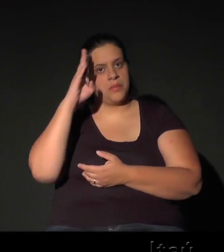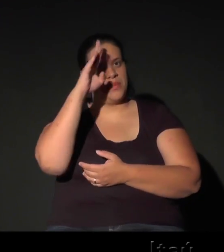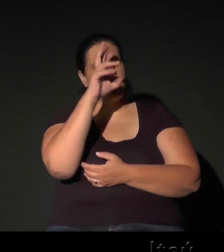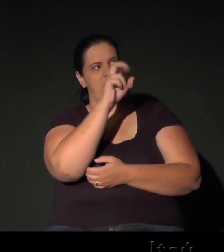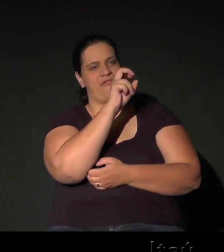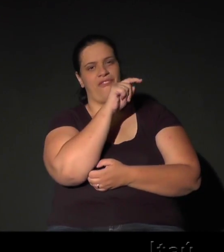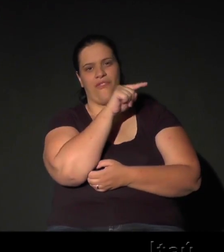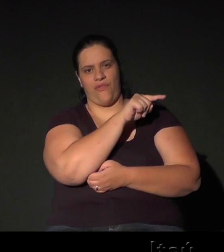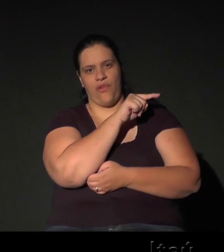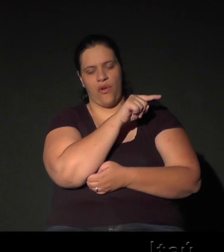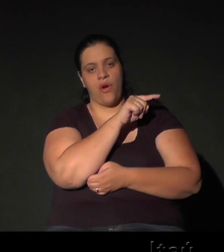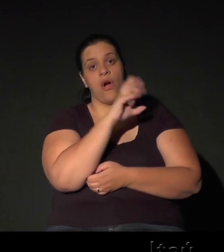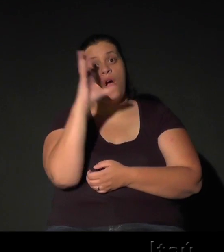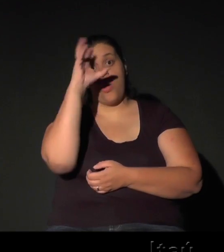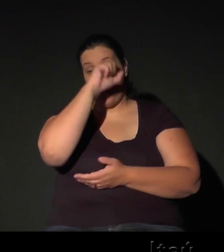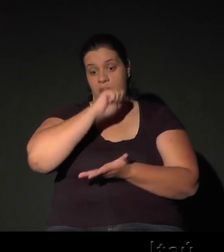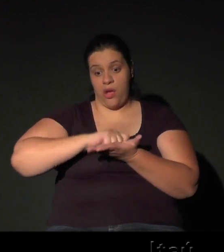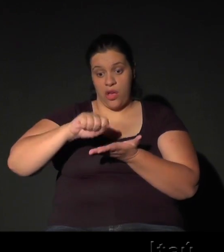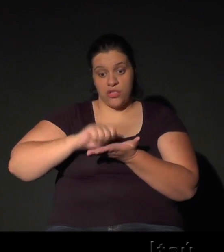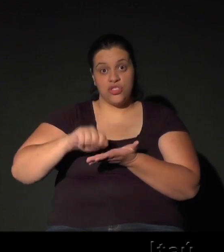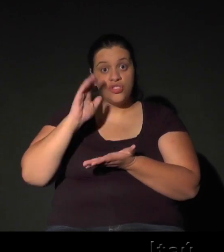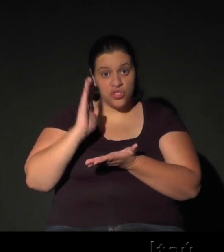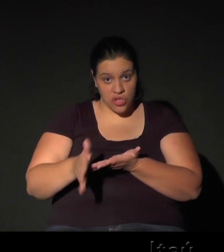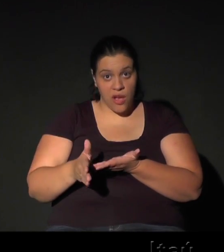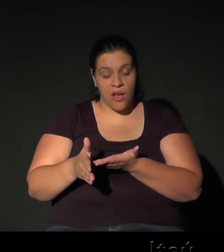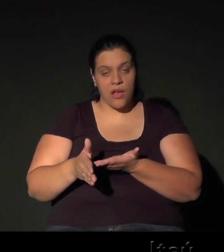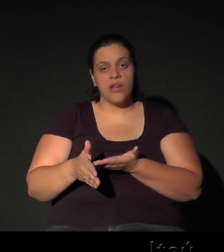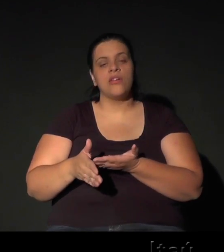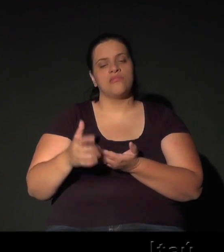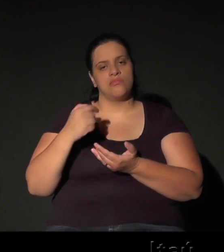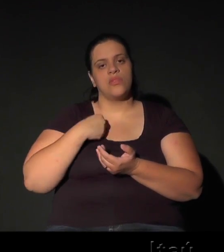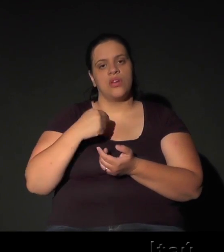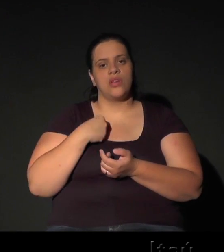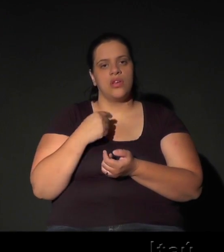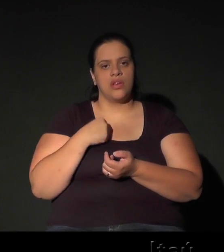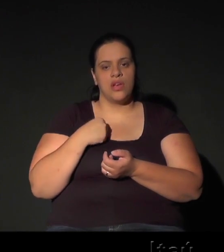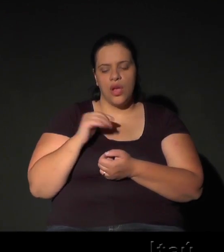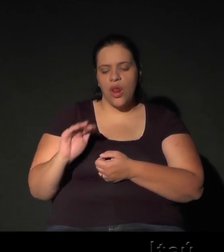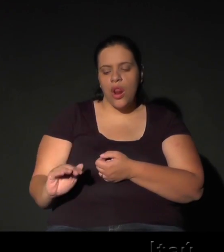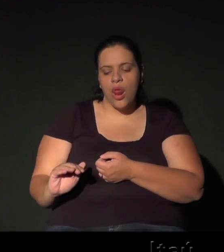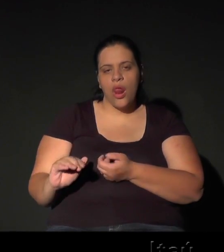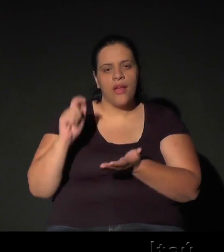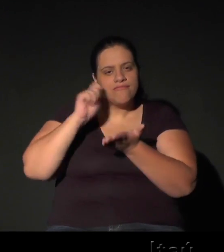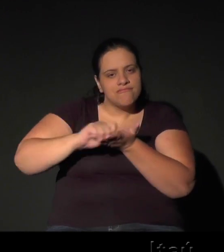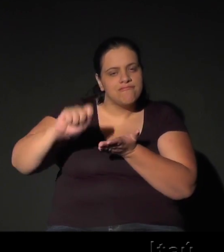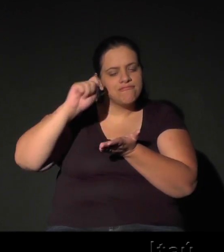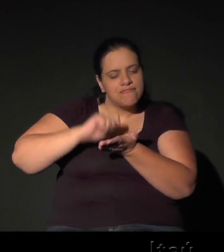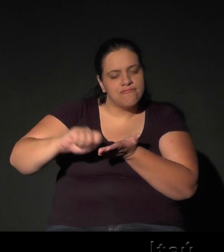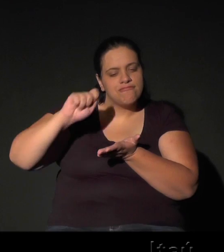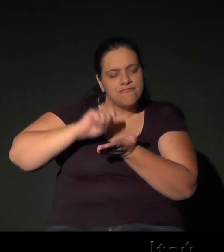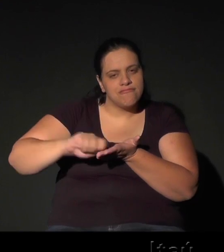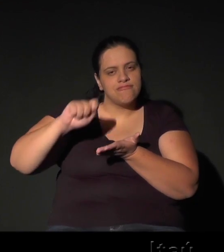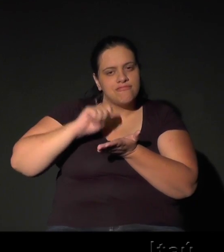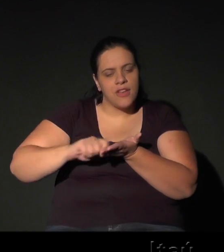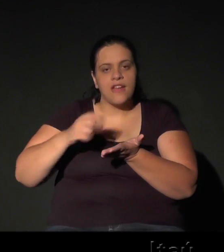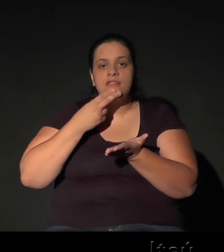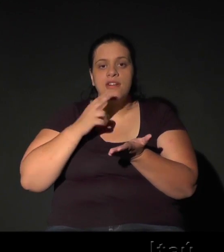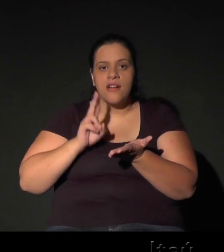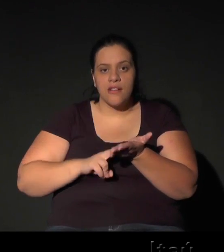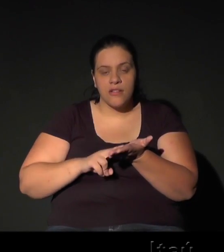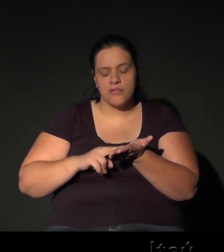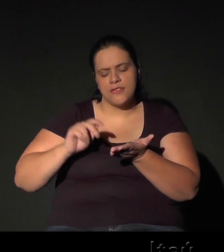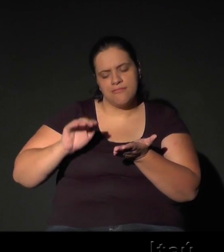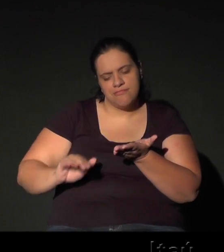Depois que eu me alfabetizei e eu me tornei uma uma pequena escritora escrevia